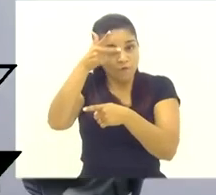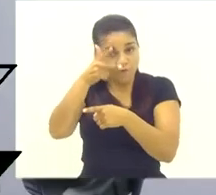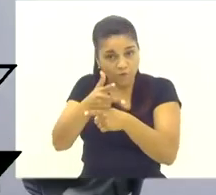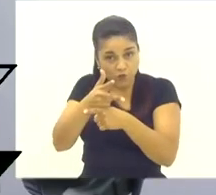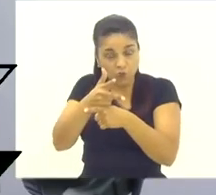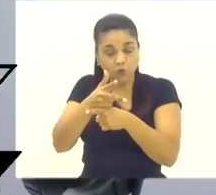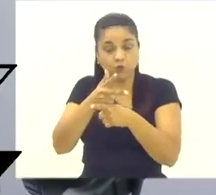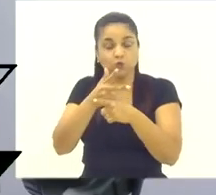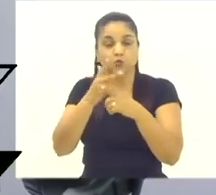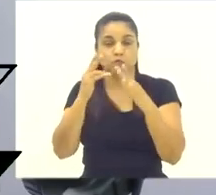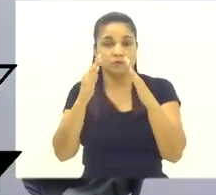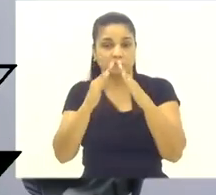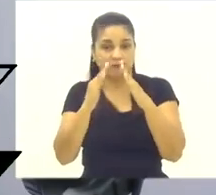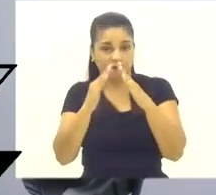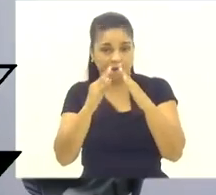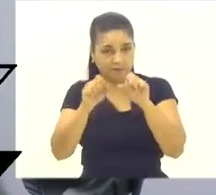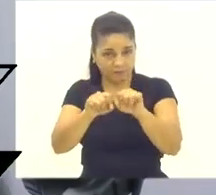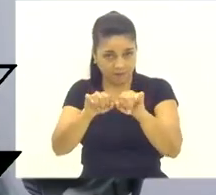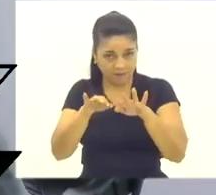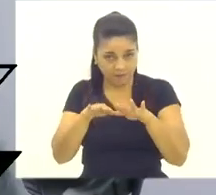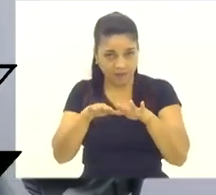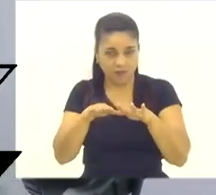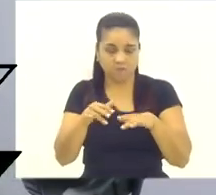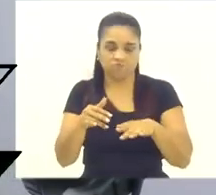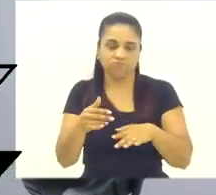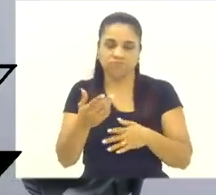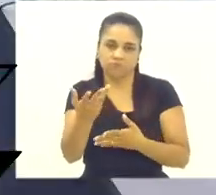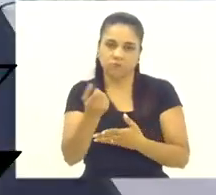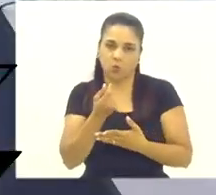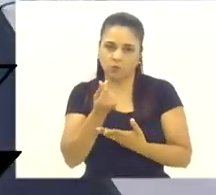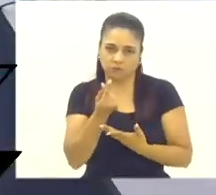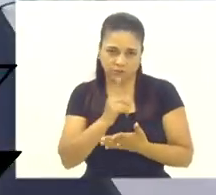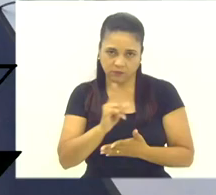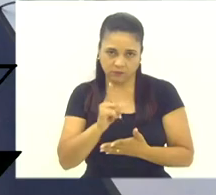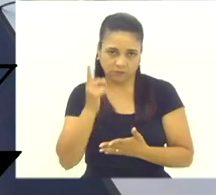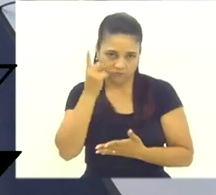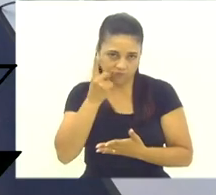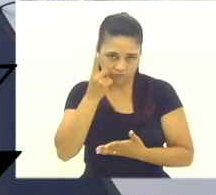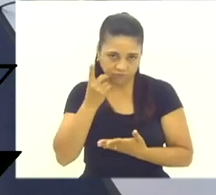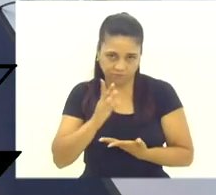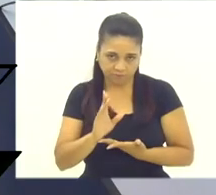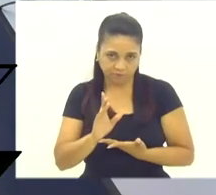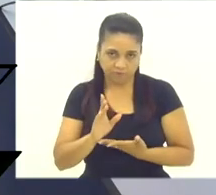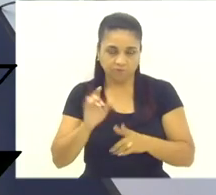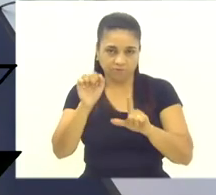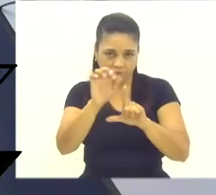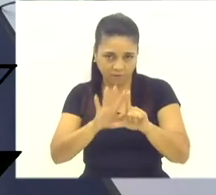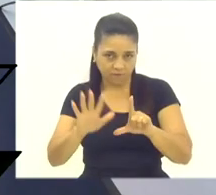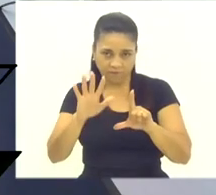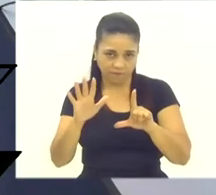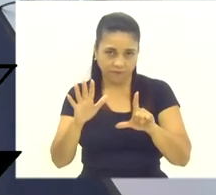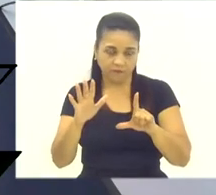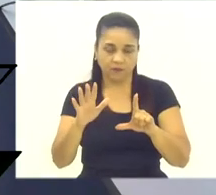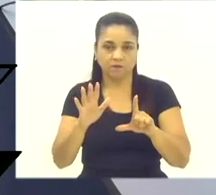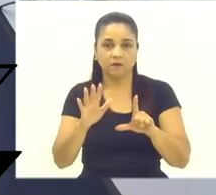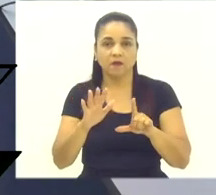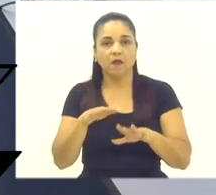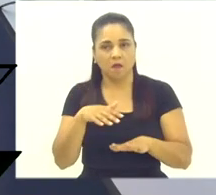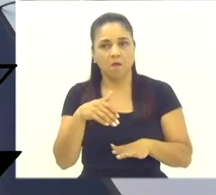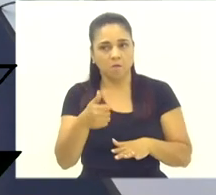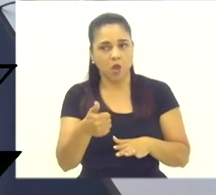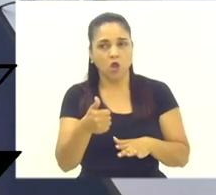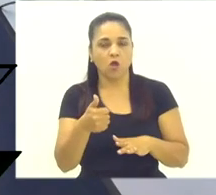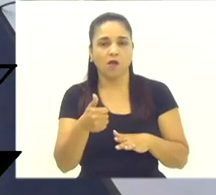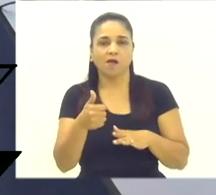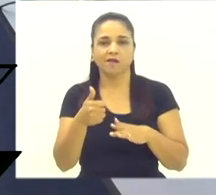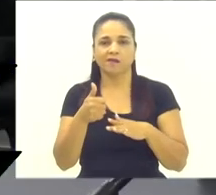casa não pudessem ser eu acho que os parlamentares não deveriam enfim é melhor mesmo que os seus